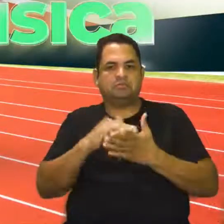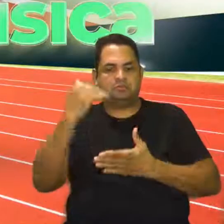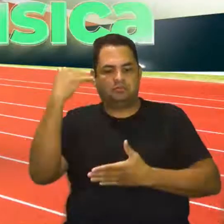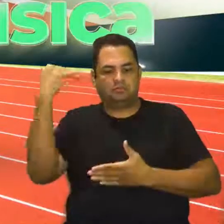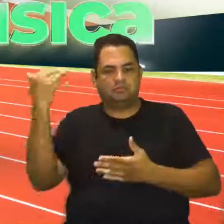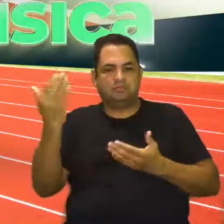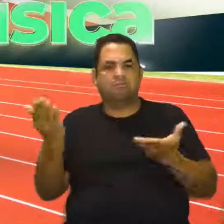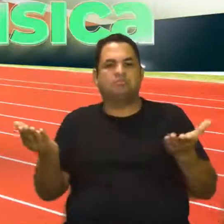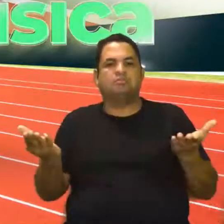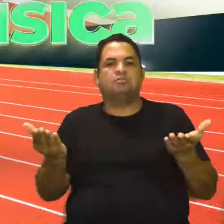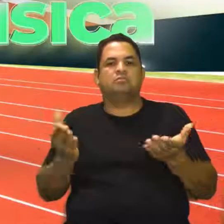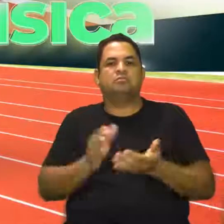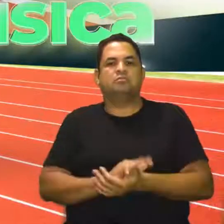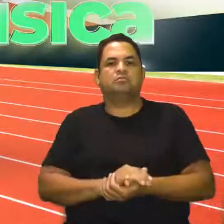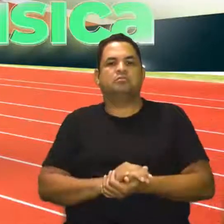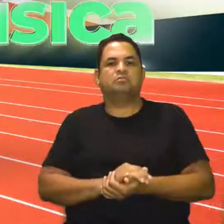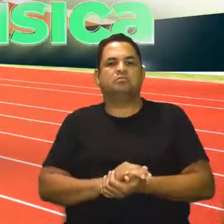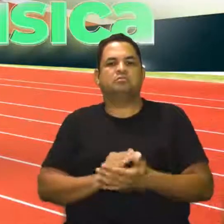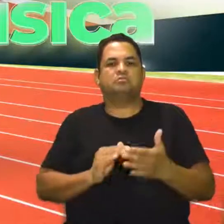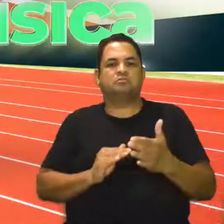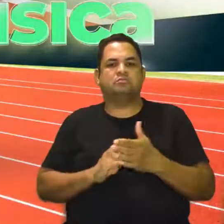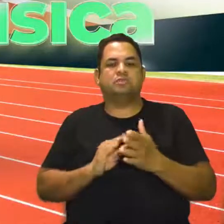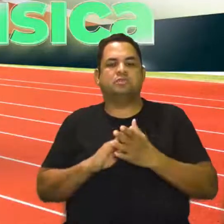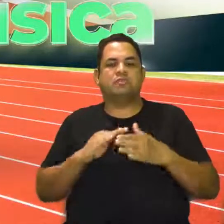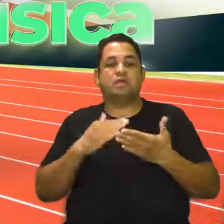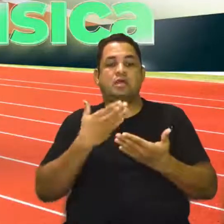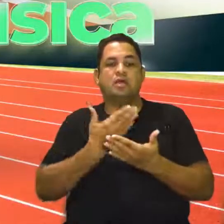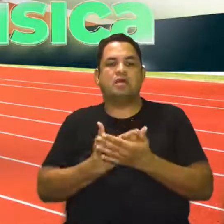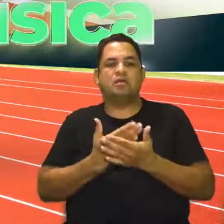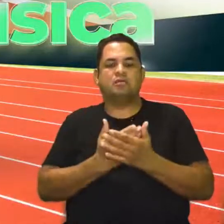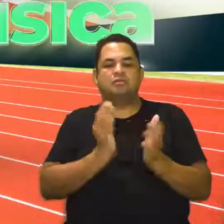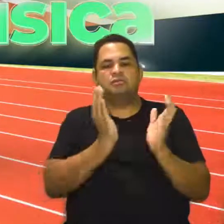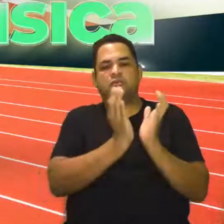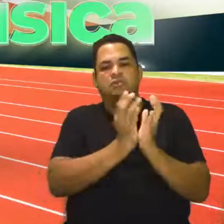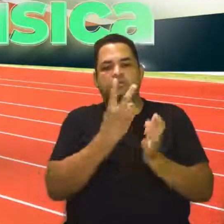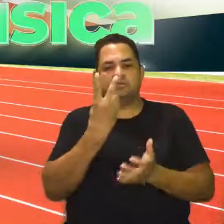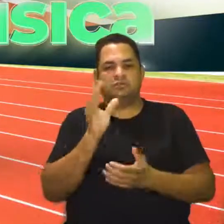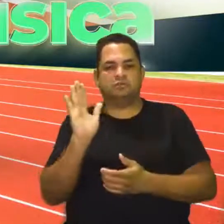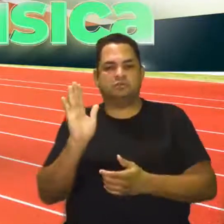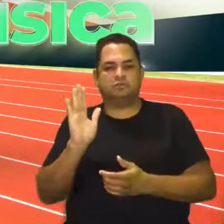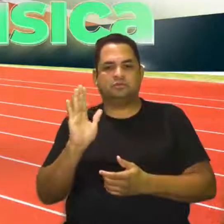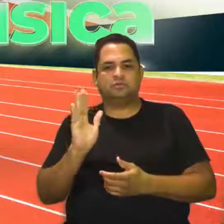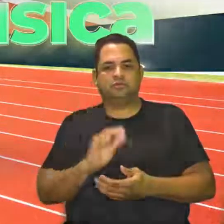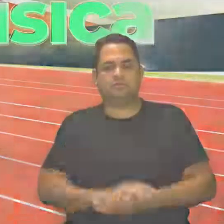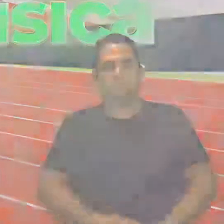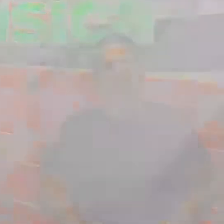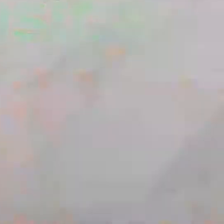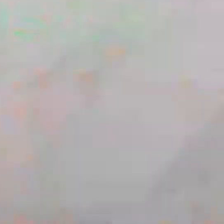sucesso e até a nossa próxima aula da unidade 2. Tchau, tchau.